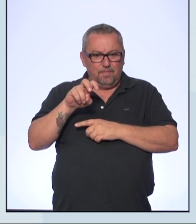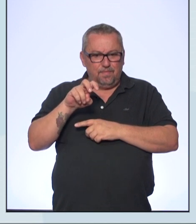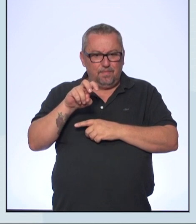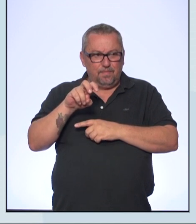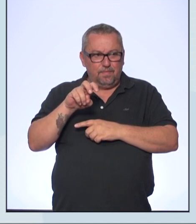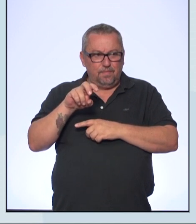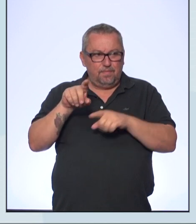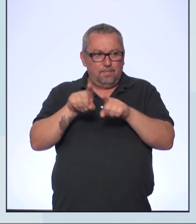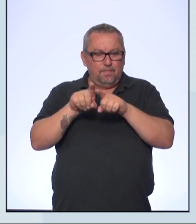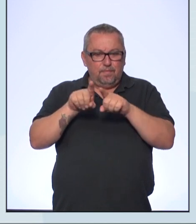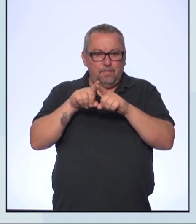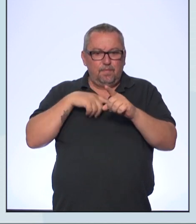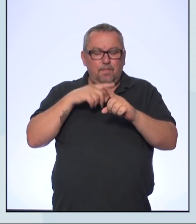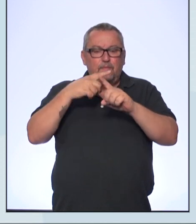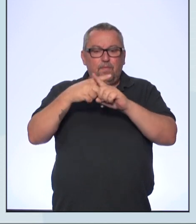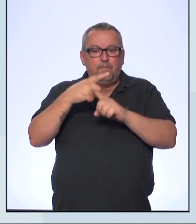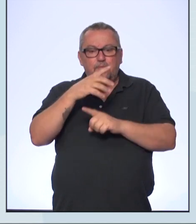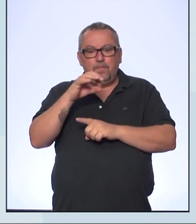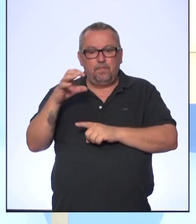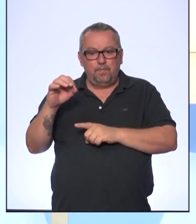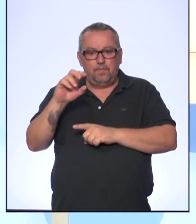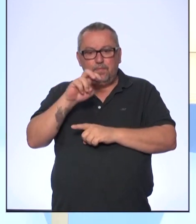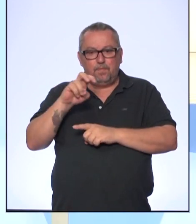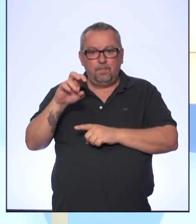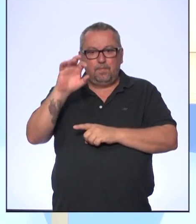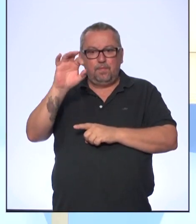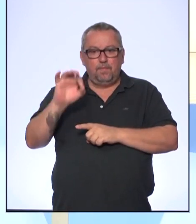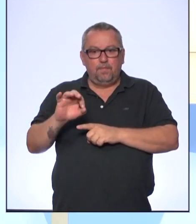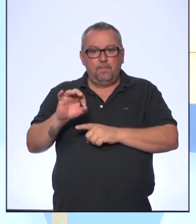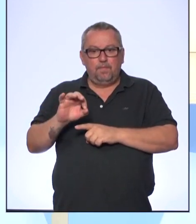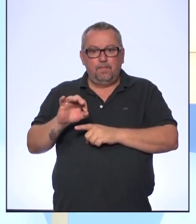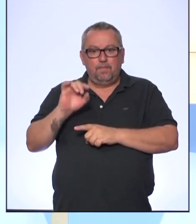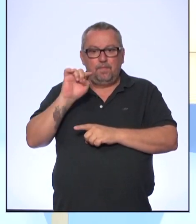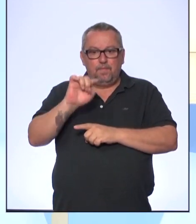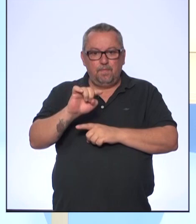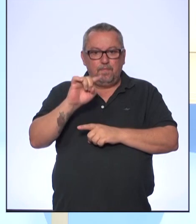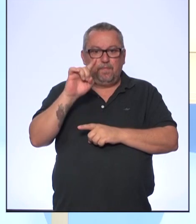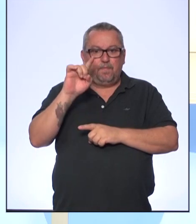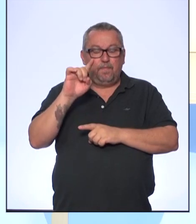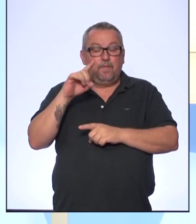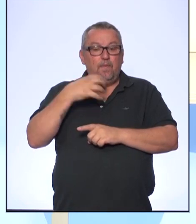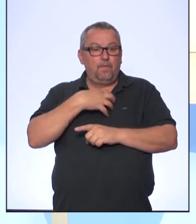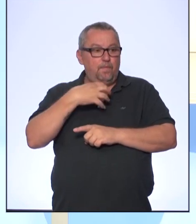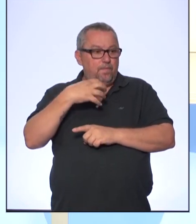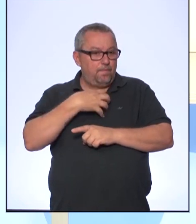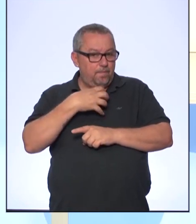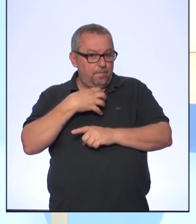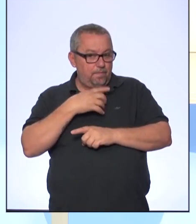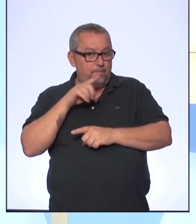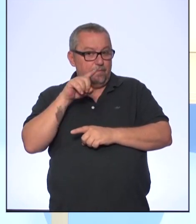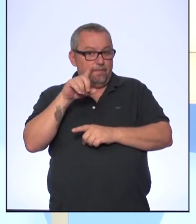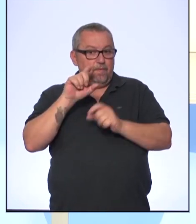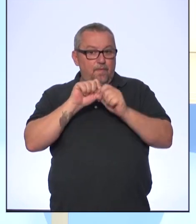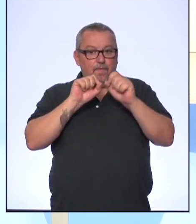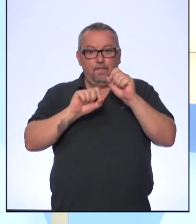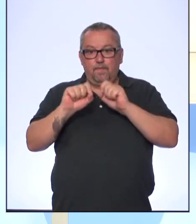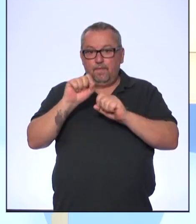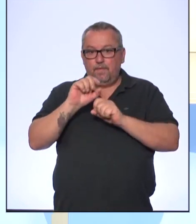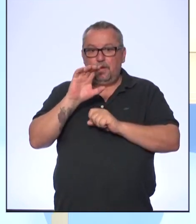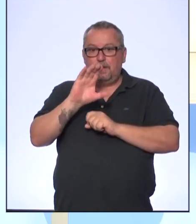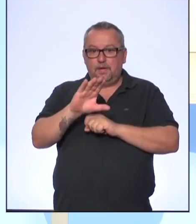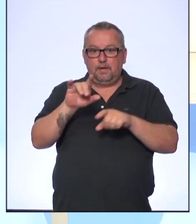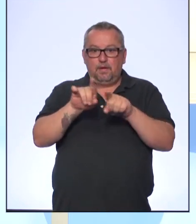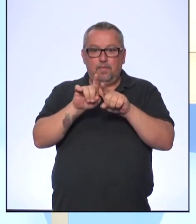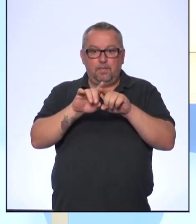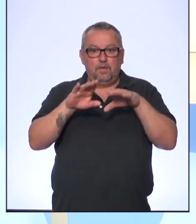Em porcentagem, multiplica por 100, 55%. Essa é uma das formas, né, que vocês fazem. É assim